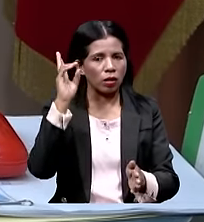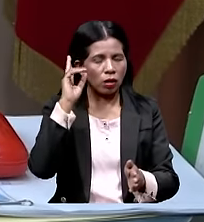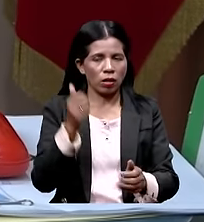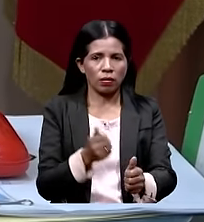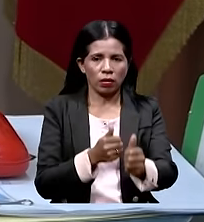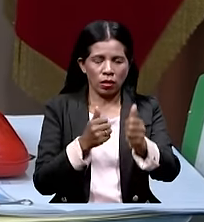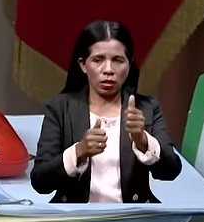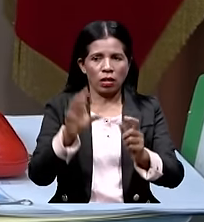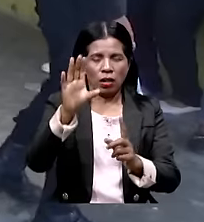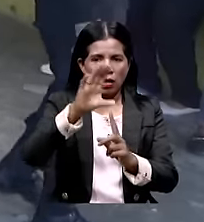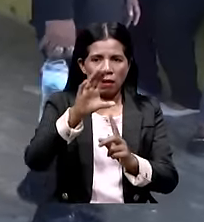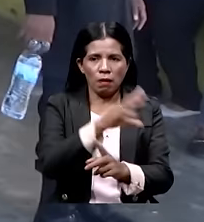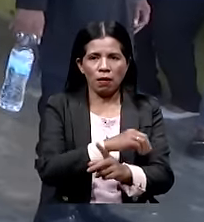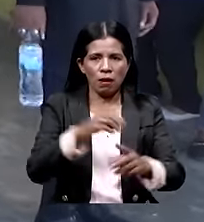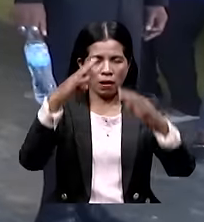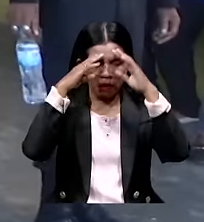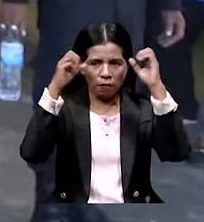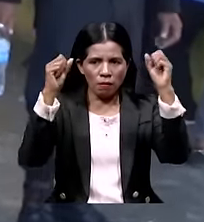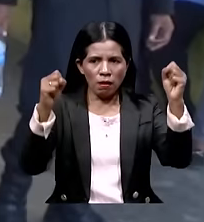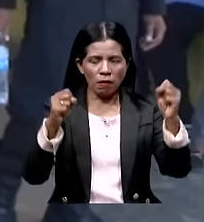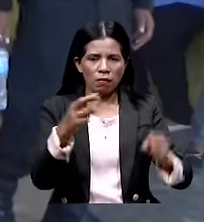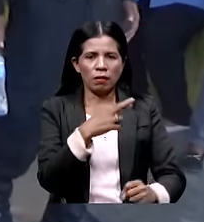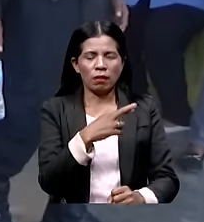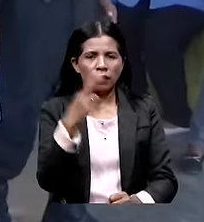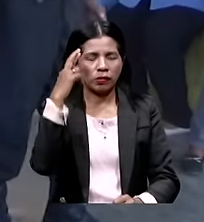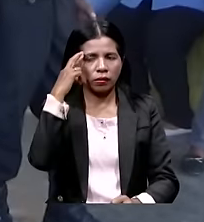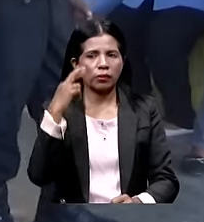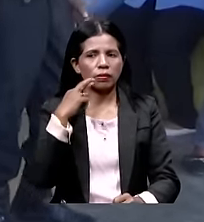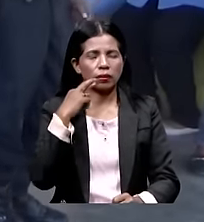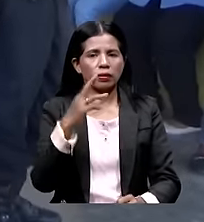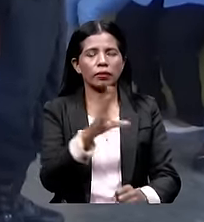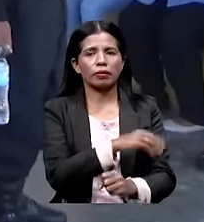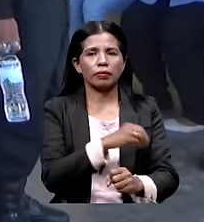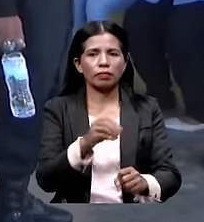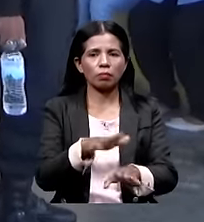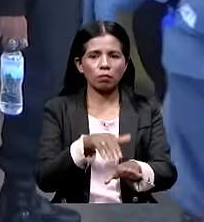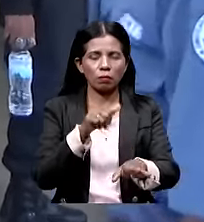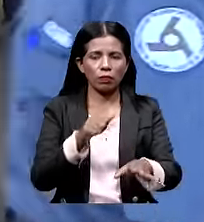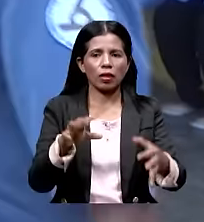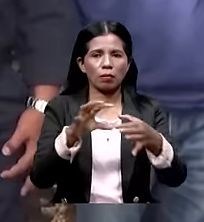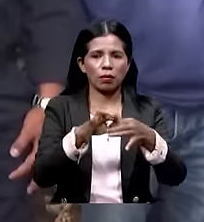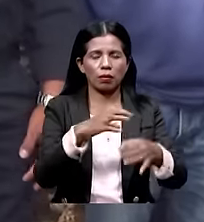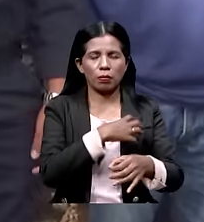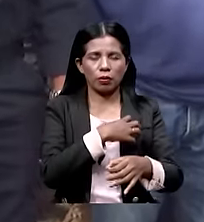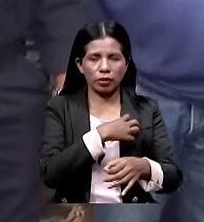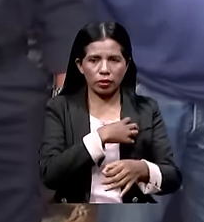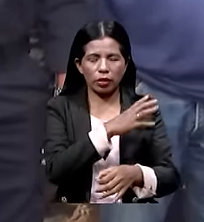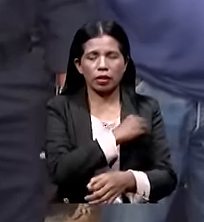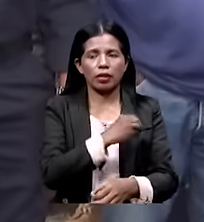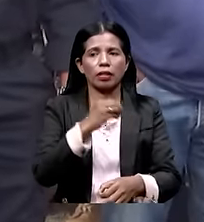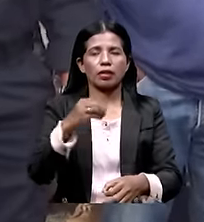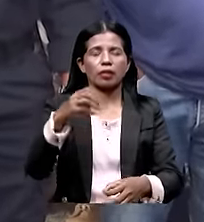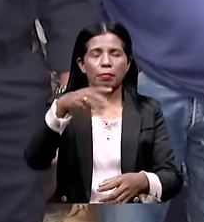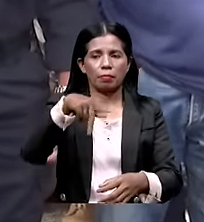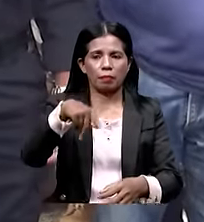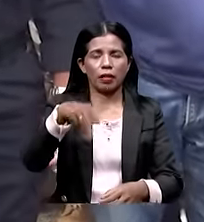cumpri Comandante Supremo, Presidente da República Ramos Horta. Nia ordem, rodidada ricas fali membro Polícia Militar CIDANB envolve